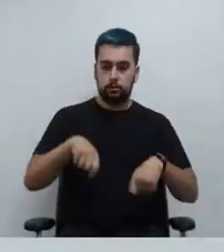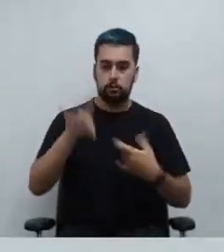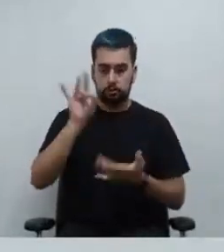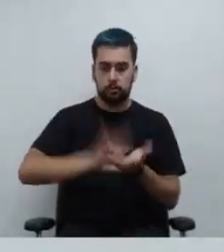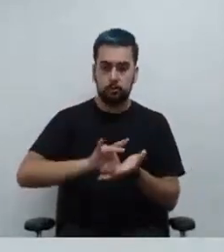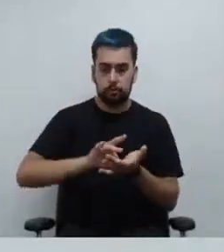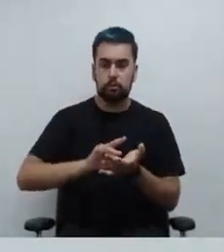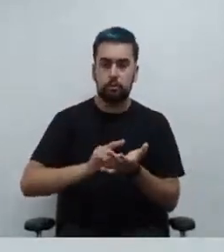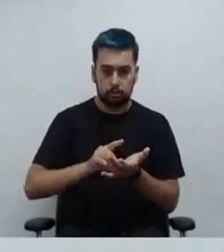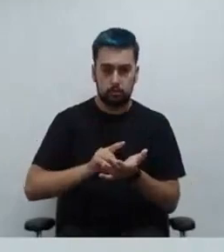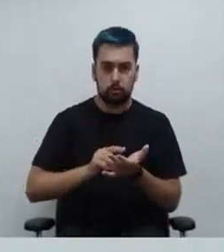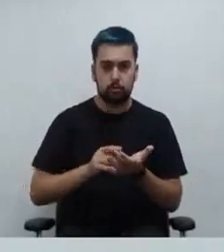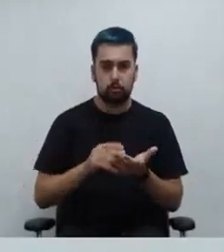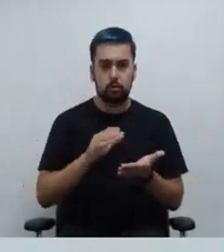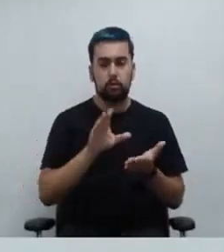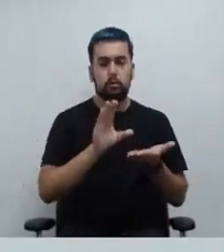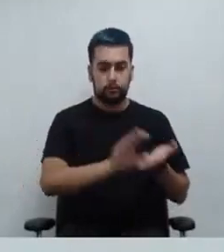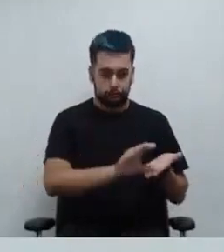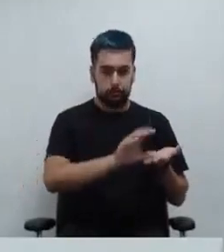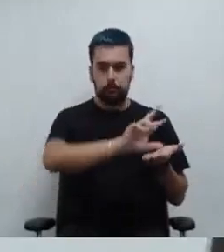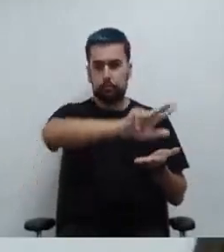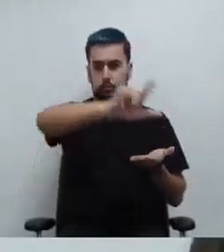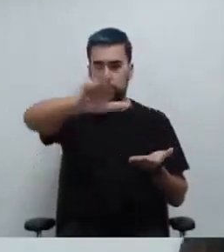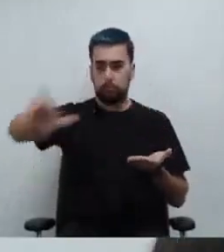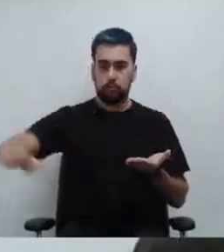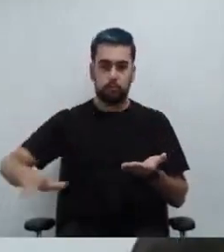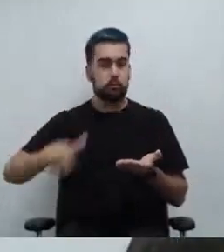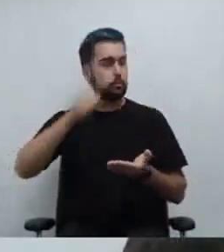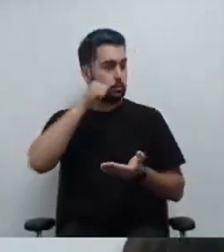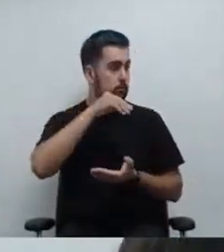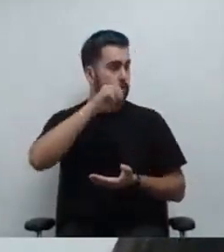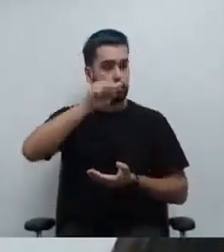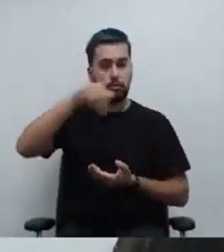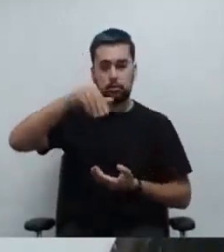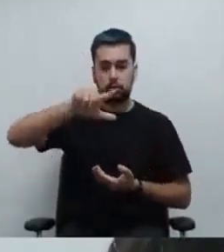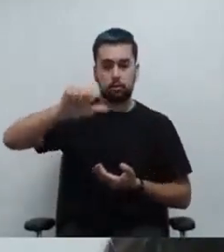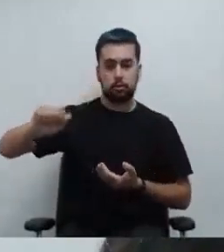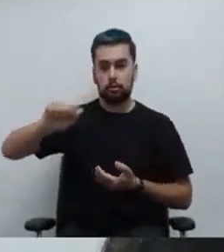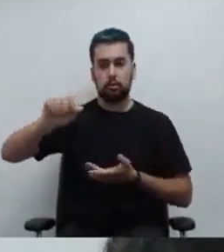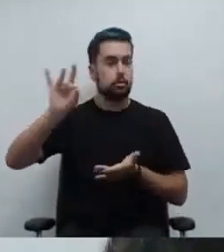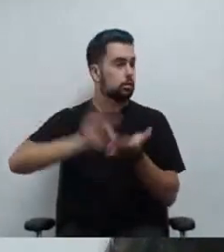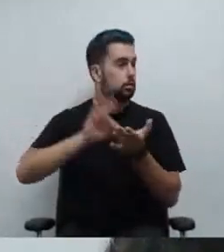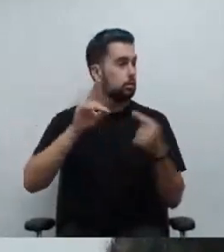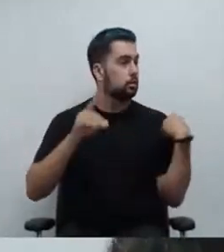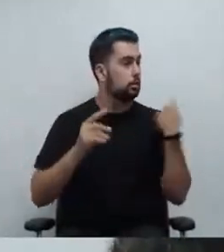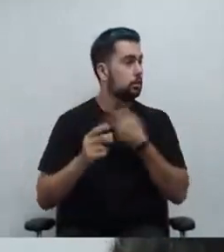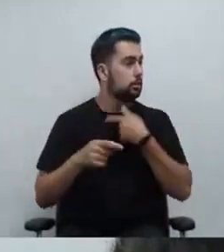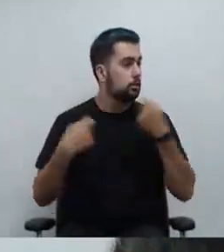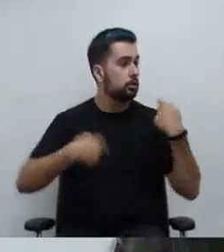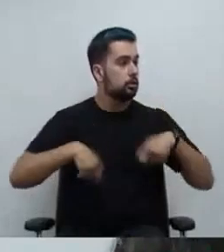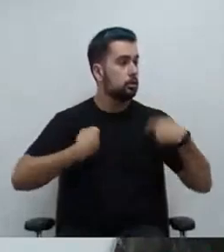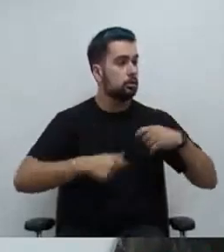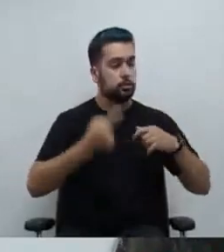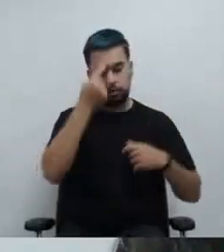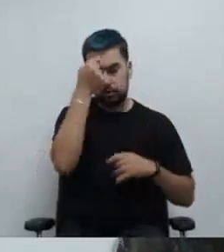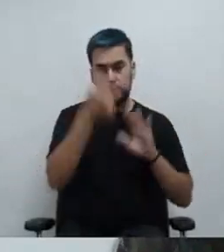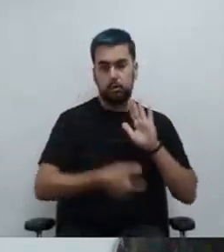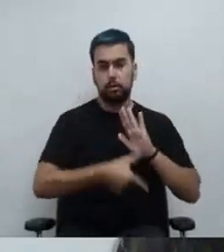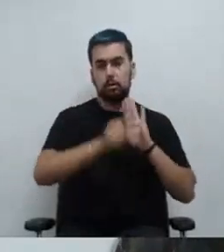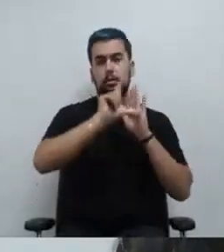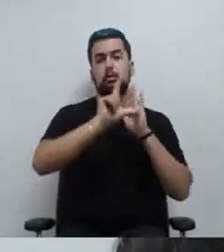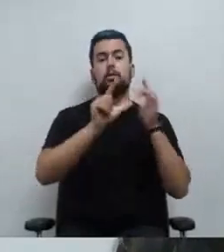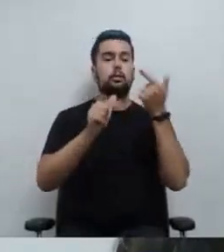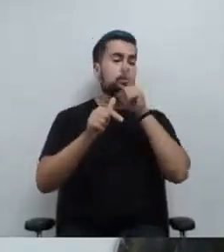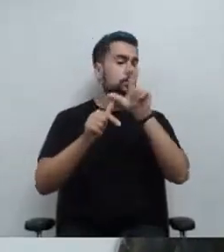fato, aqui, conselheiros e conselheiros, Camila, de fato, nós precisamos pensar antes que daqui a pouco vá